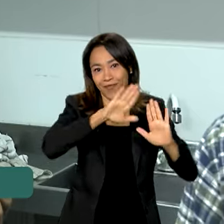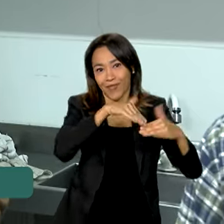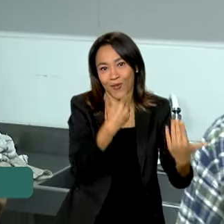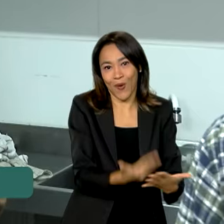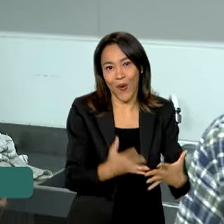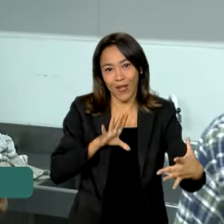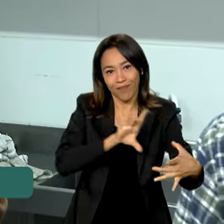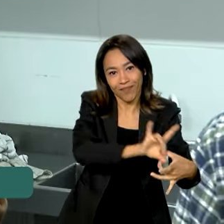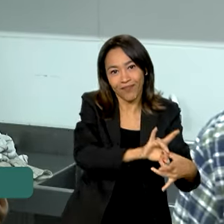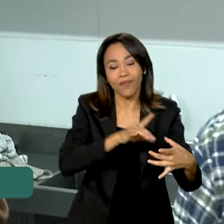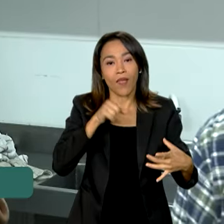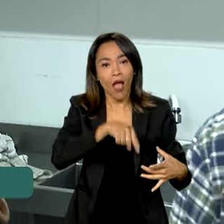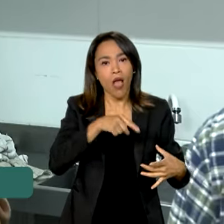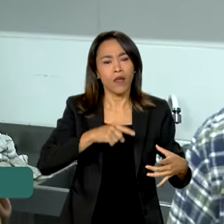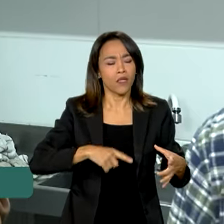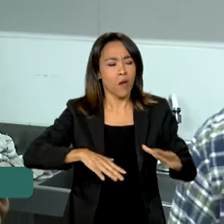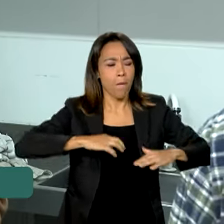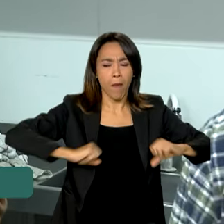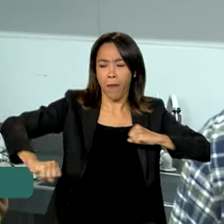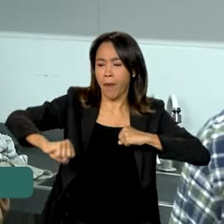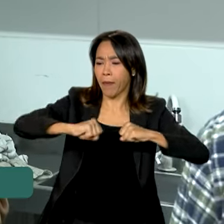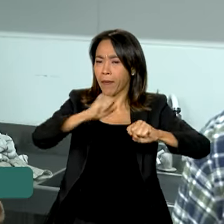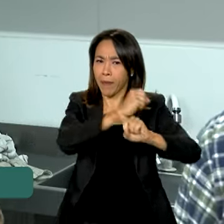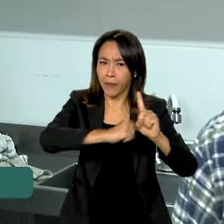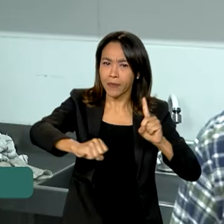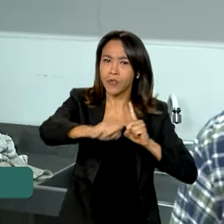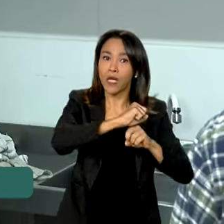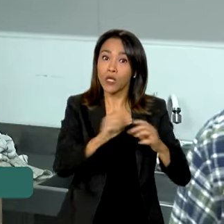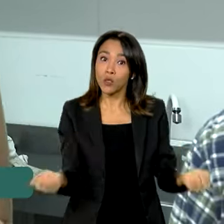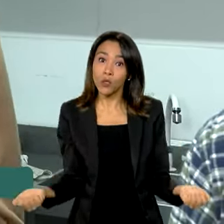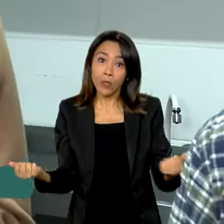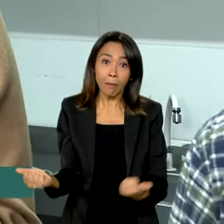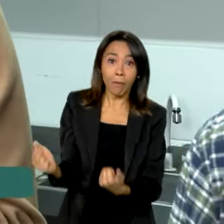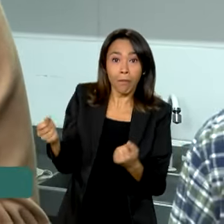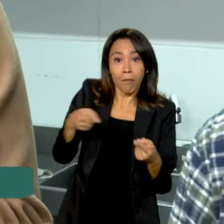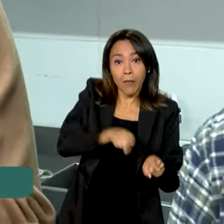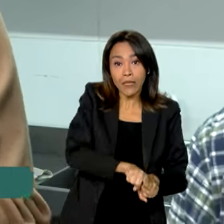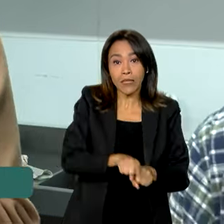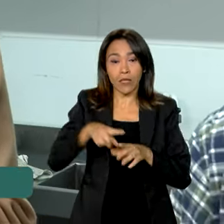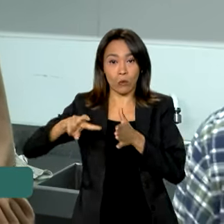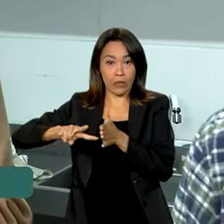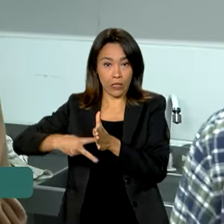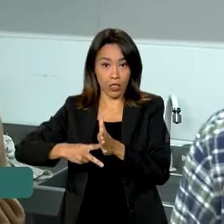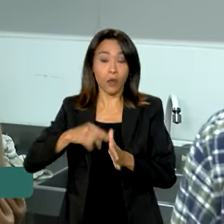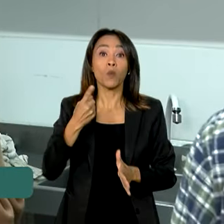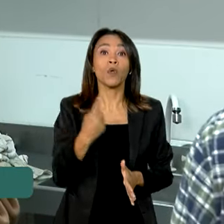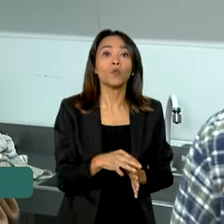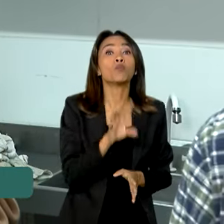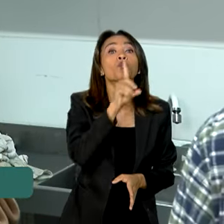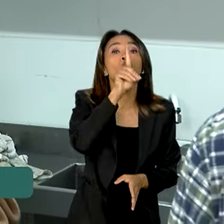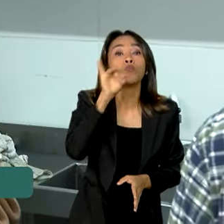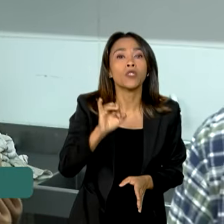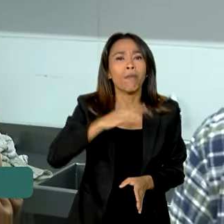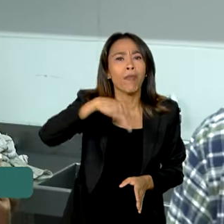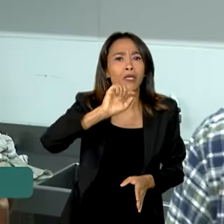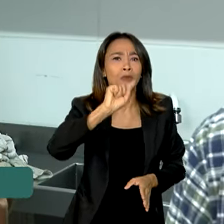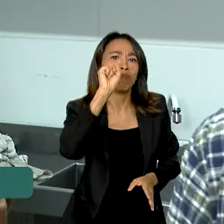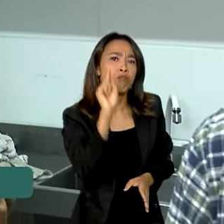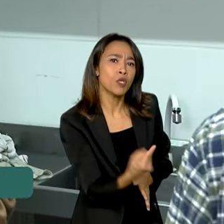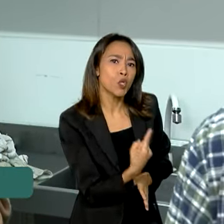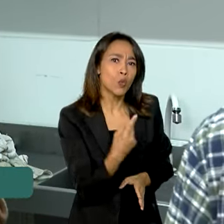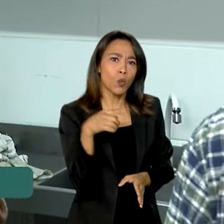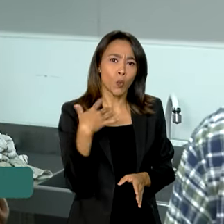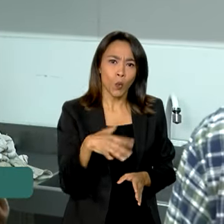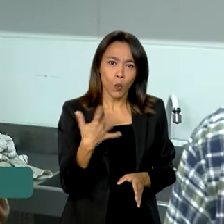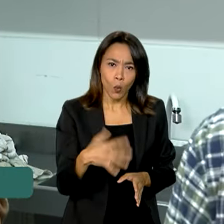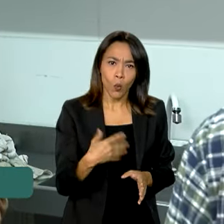sendo organizada por movimentos sociais e sindicais. Olha, aqui são preparados por dia mais de 1.000 refeições que são divididas entre